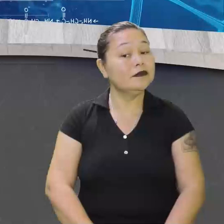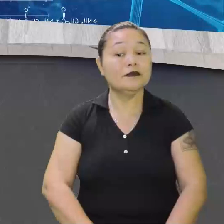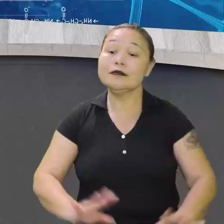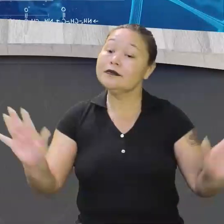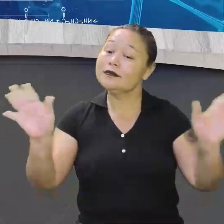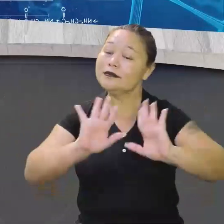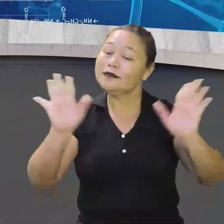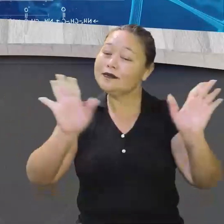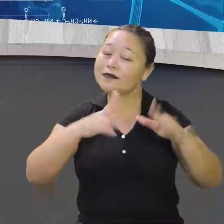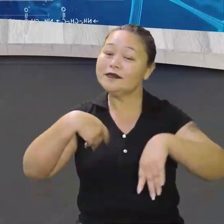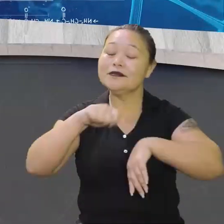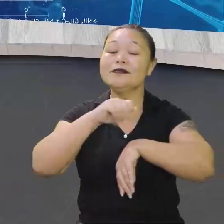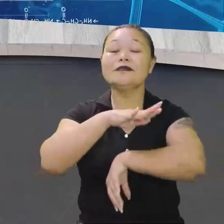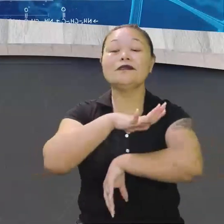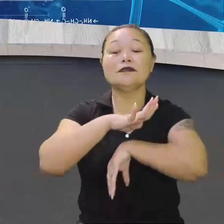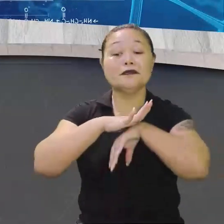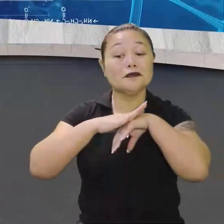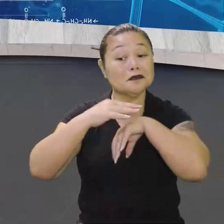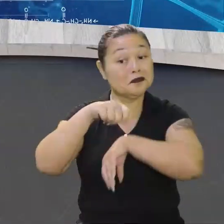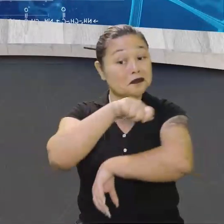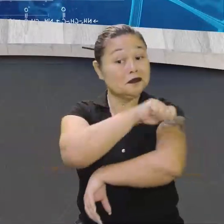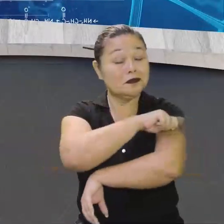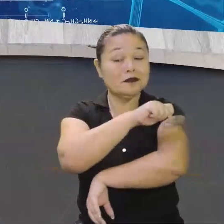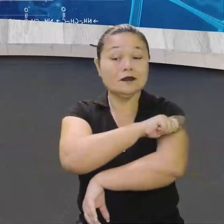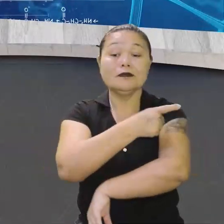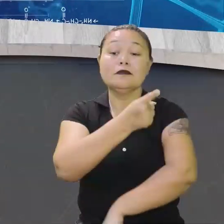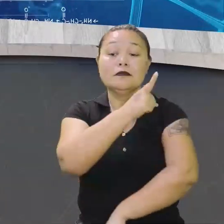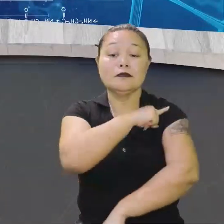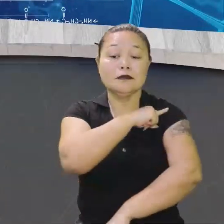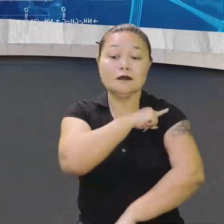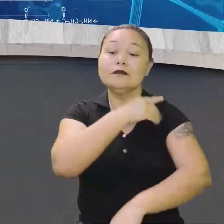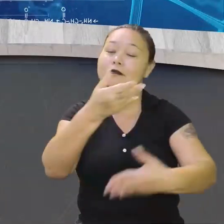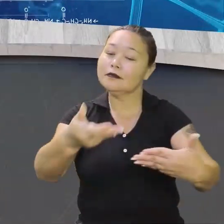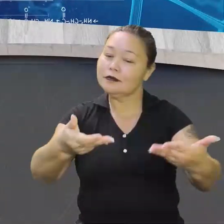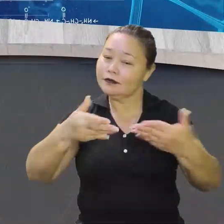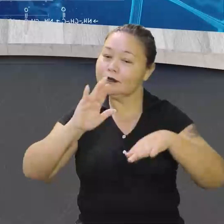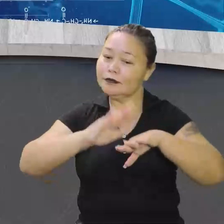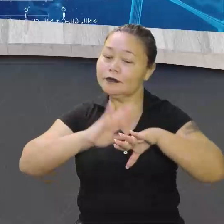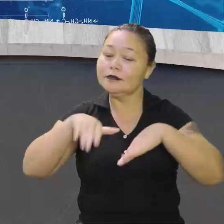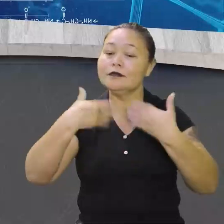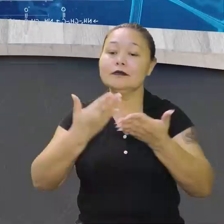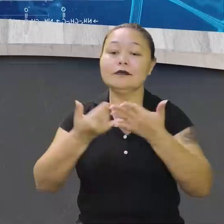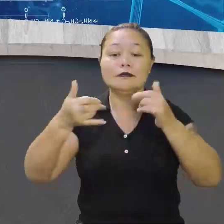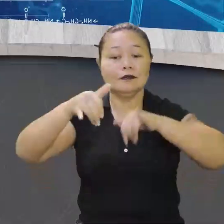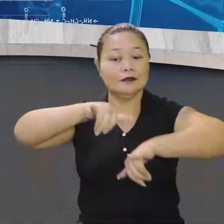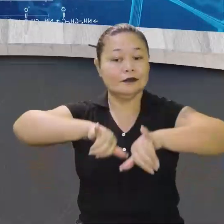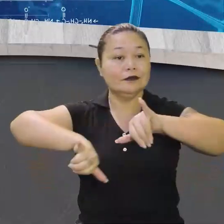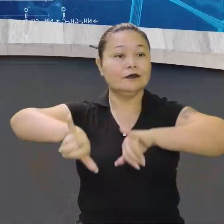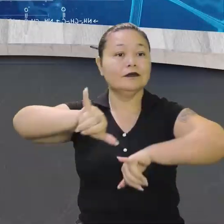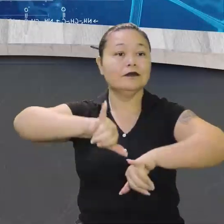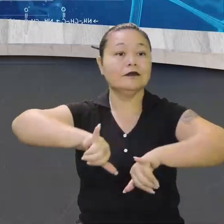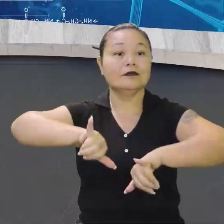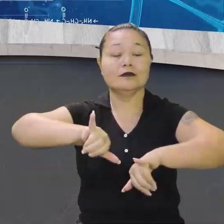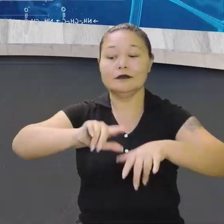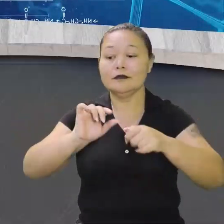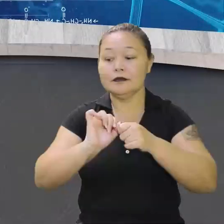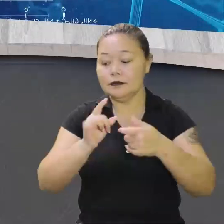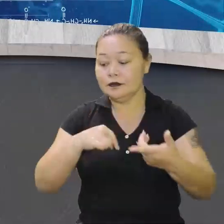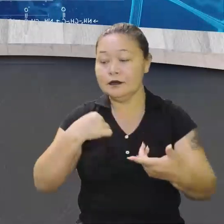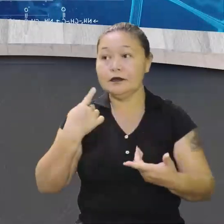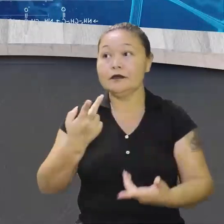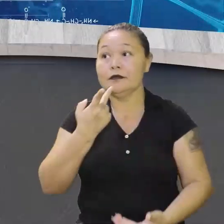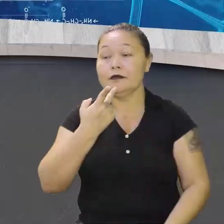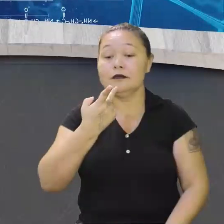Olá, meu caro aluno do primeiro ano do ensino médio, seja bem-vindo a mais uma aula de Química, hein? Então, aqui quem está falando é o